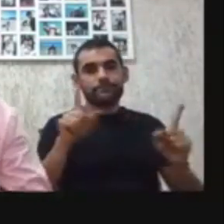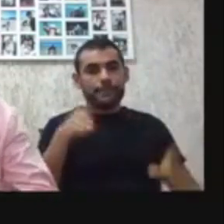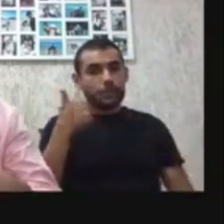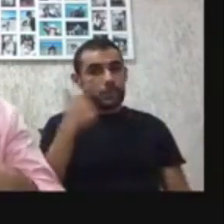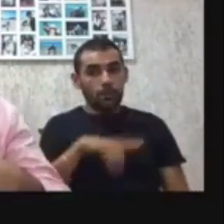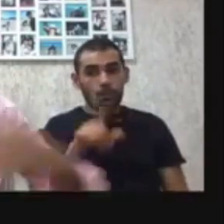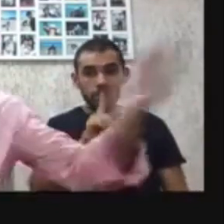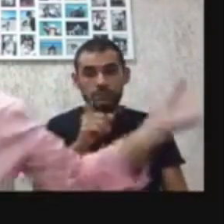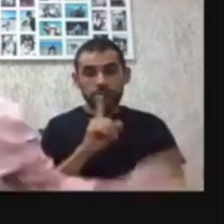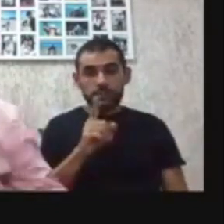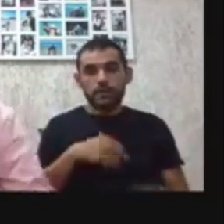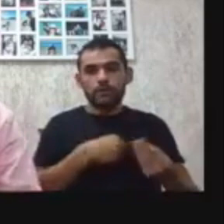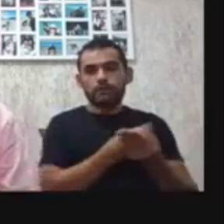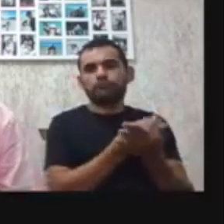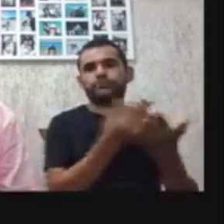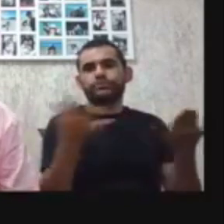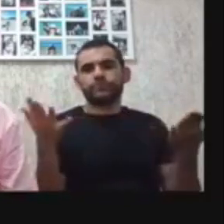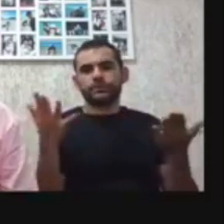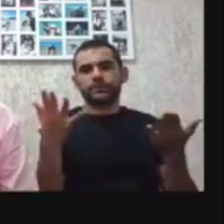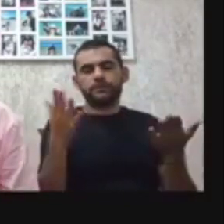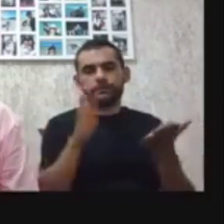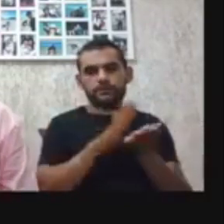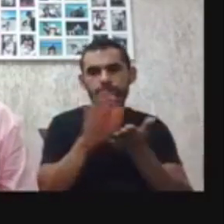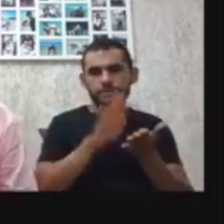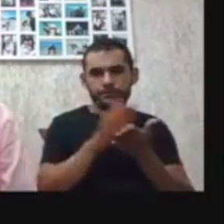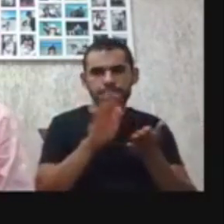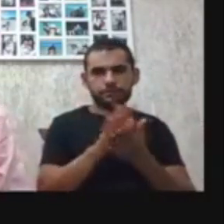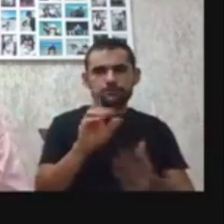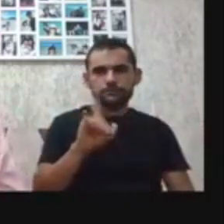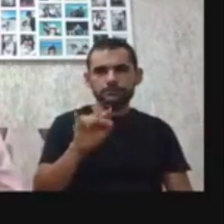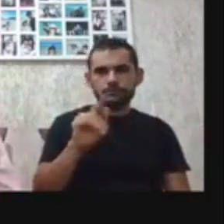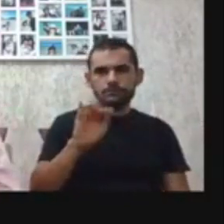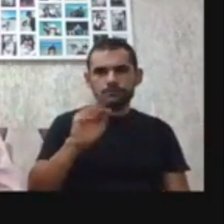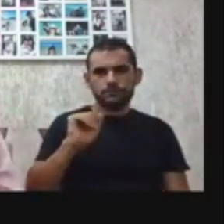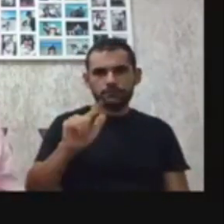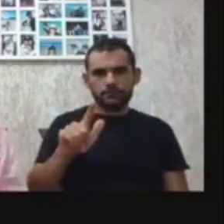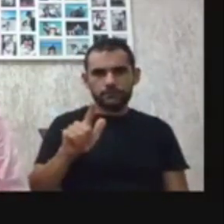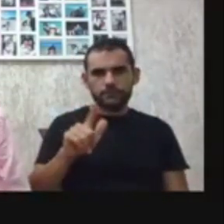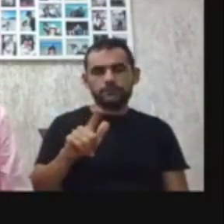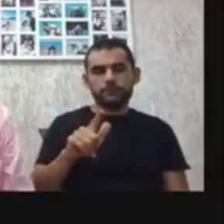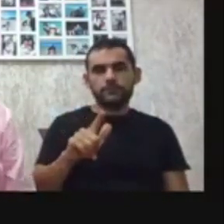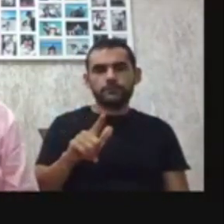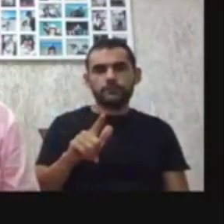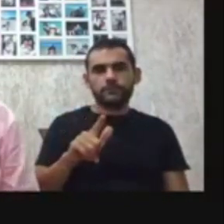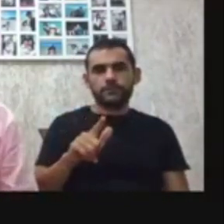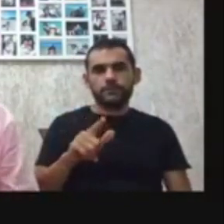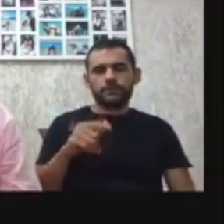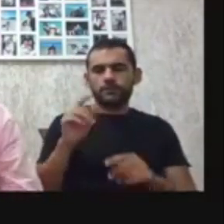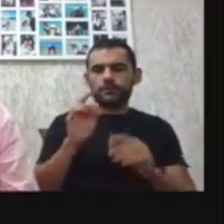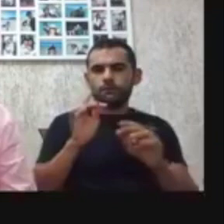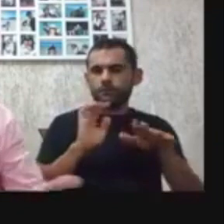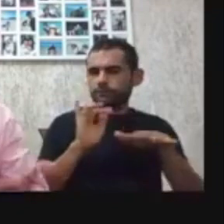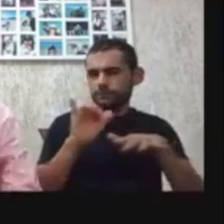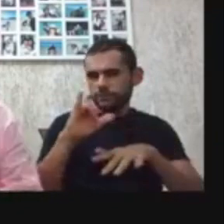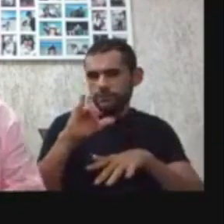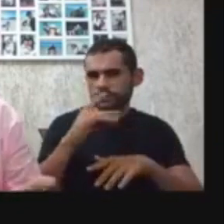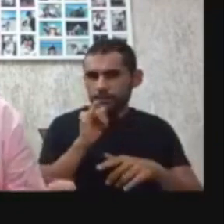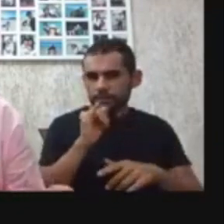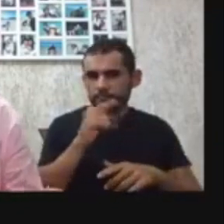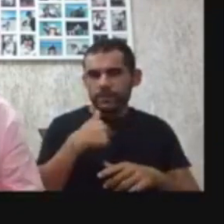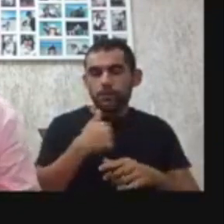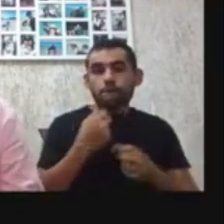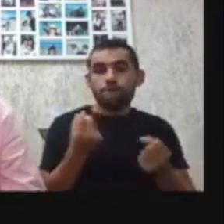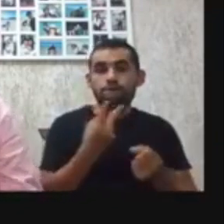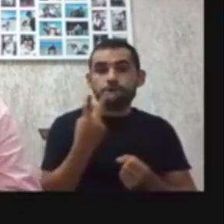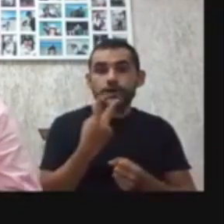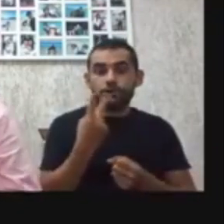conseguir, eu vou espalhar ele nas plataformas digitais, tá à disposição da nossa população, que eu sou uma pessoa que valorizo muito o